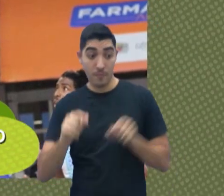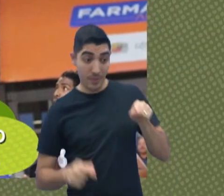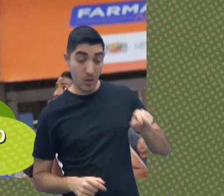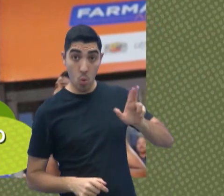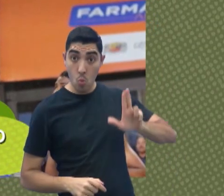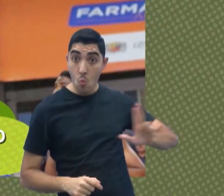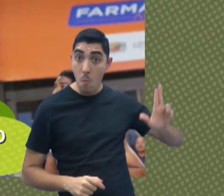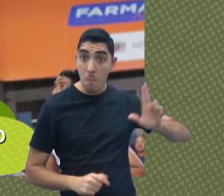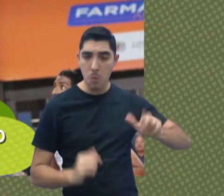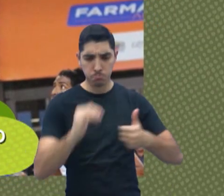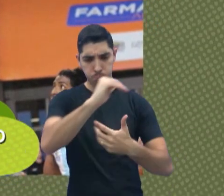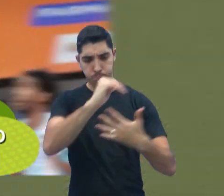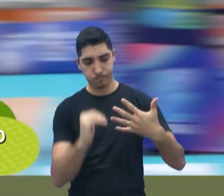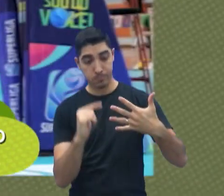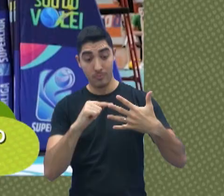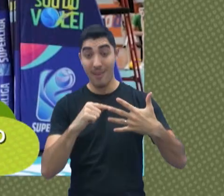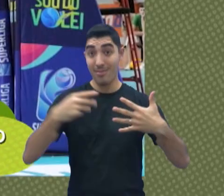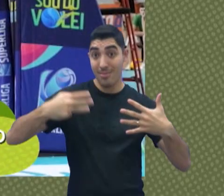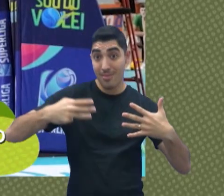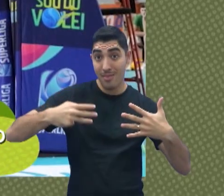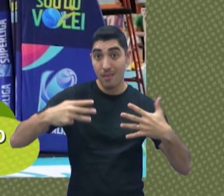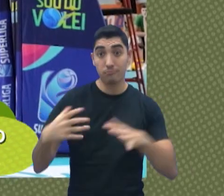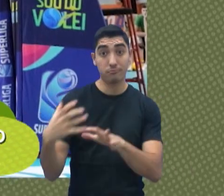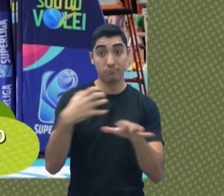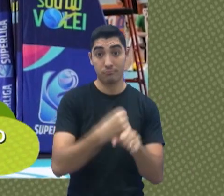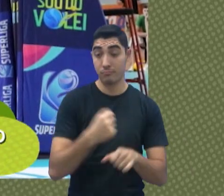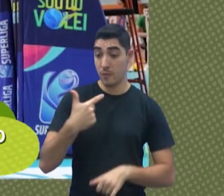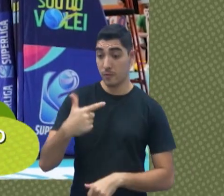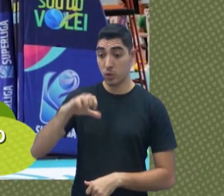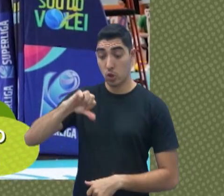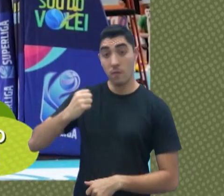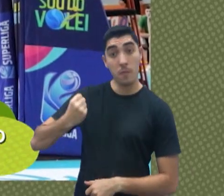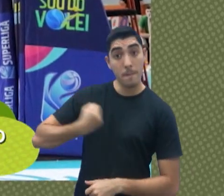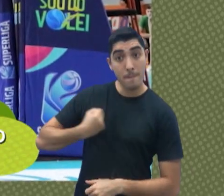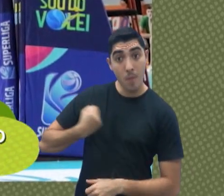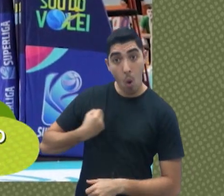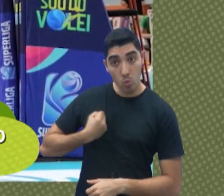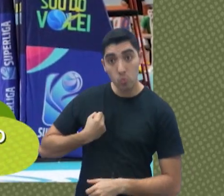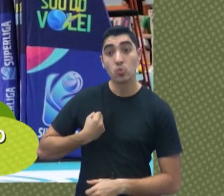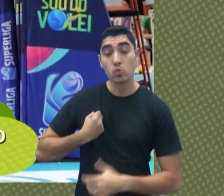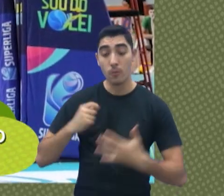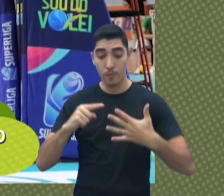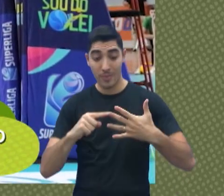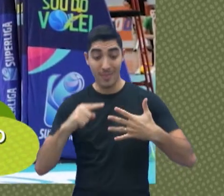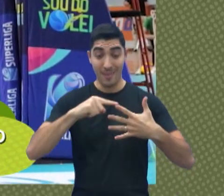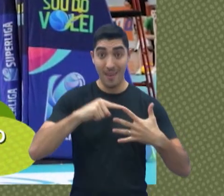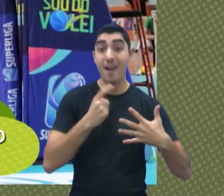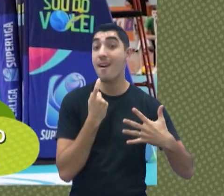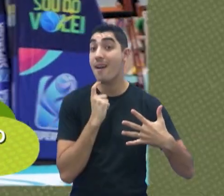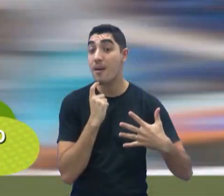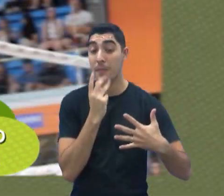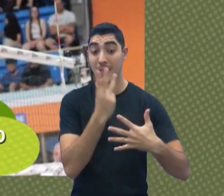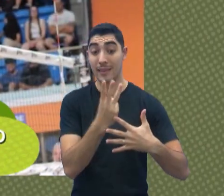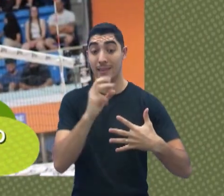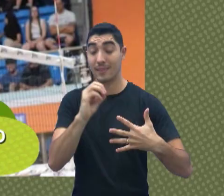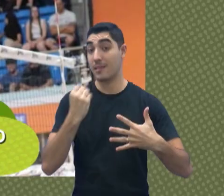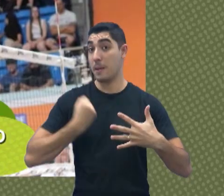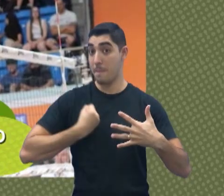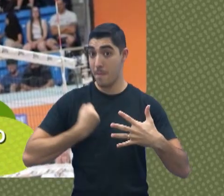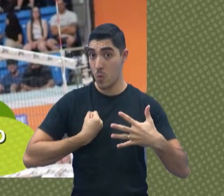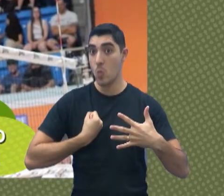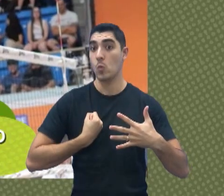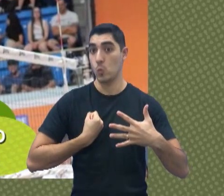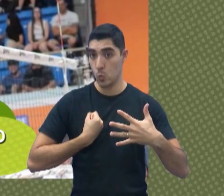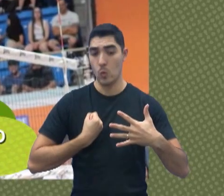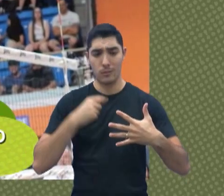permanece na terceira posição, agora com 29 pontos, um a menos que o segundo colocado, o Campinas, que soma 30 e, olha, tomou